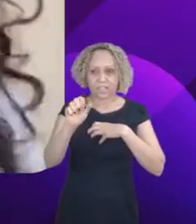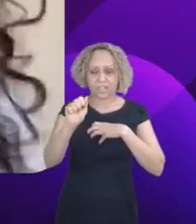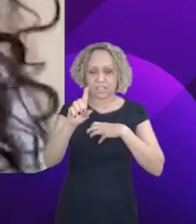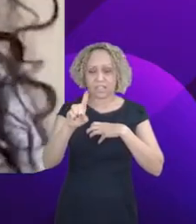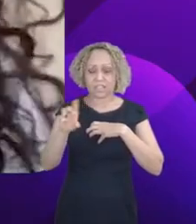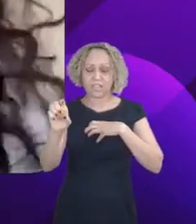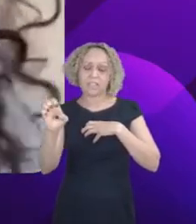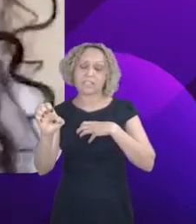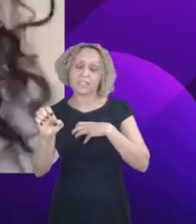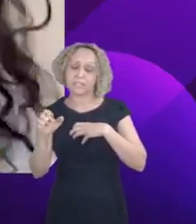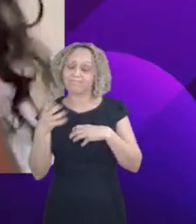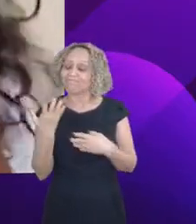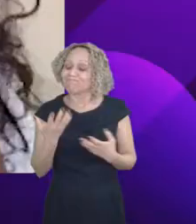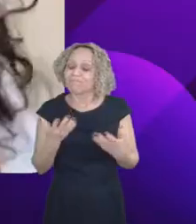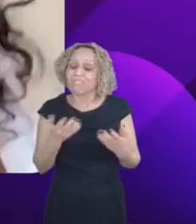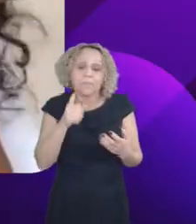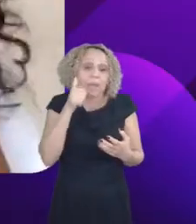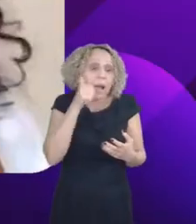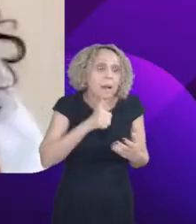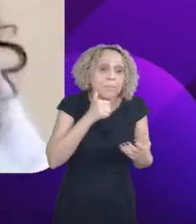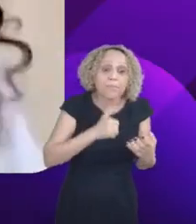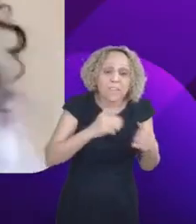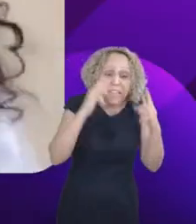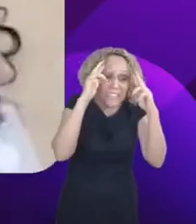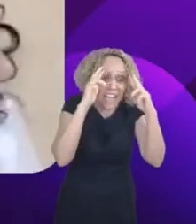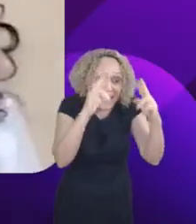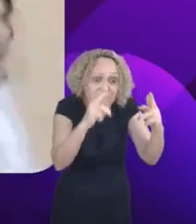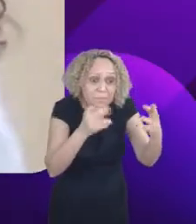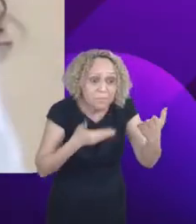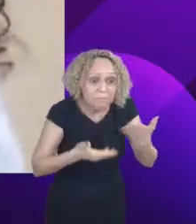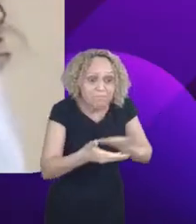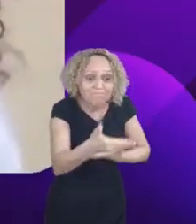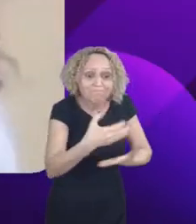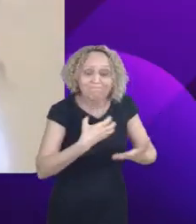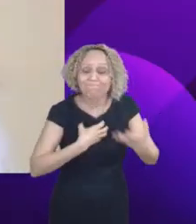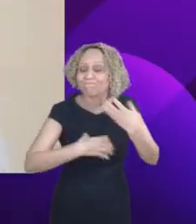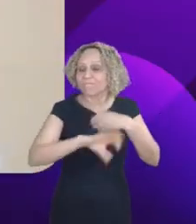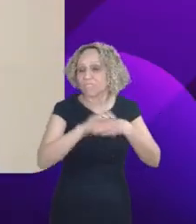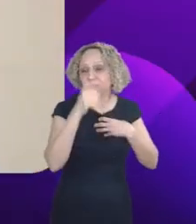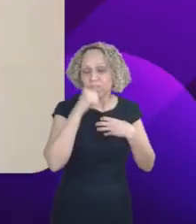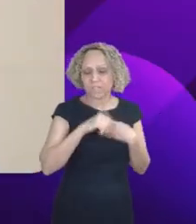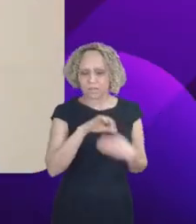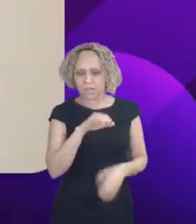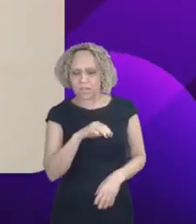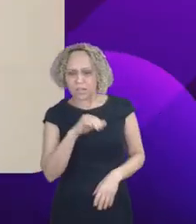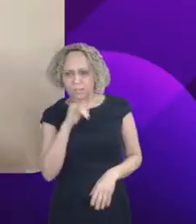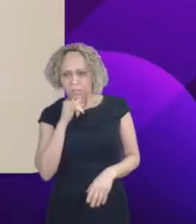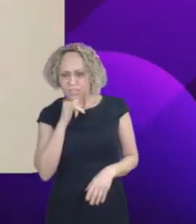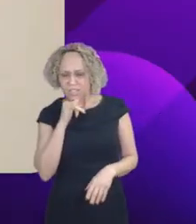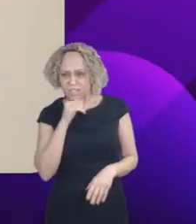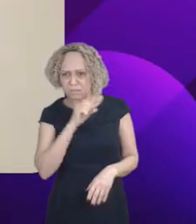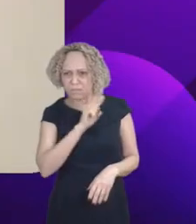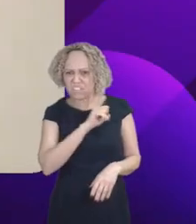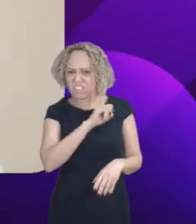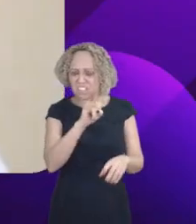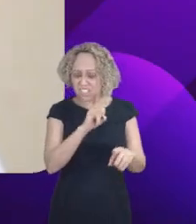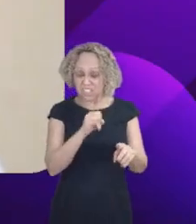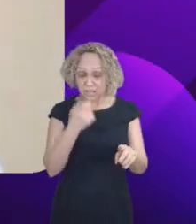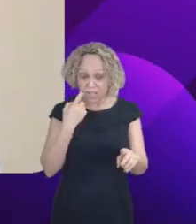Quando a mulher está apanhando, gritando, e a gente não faz nada, no mínimo a gente está mandando a mensagem para o nosso companheiro. Pode